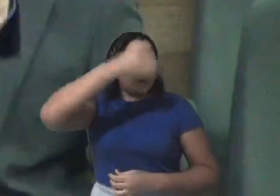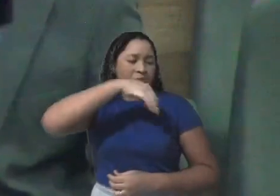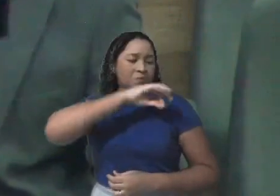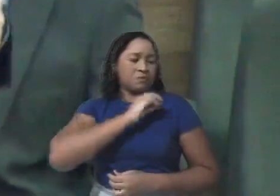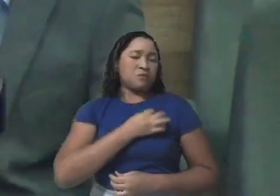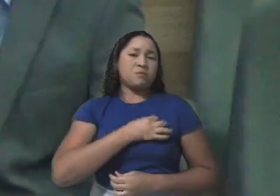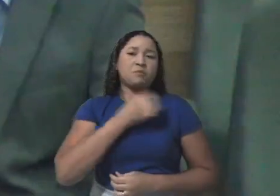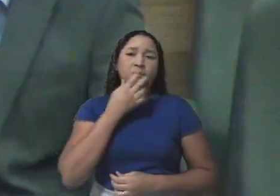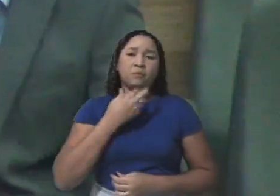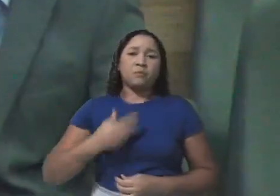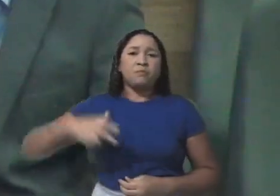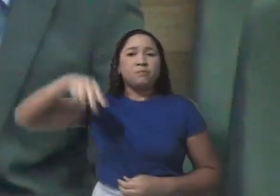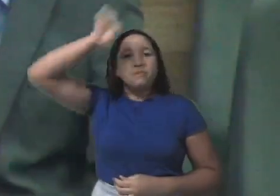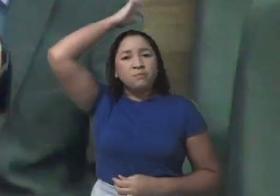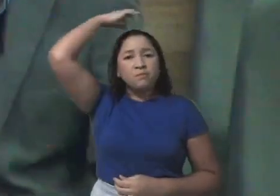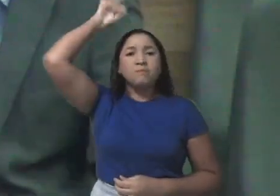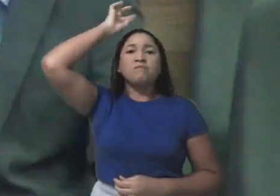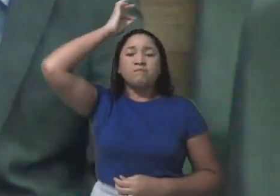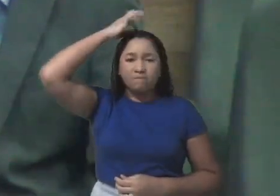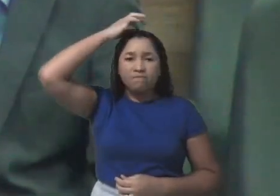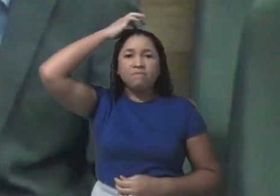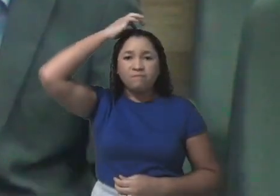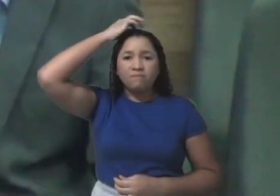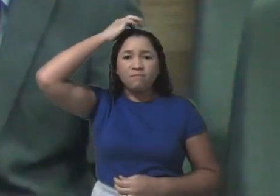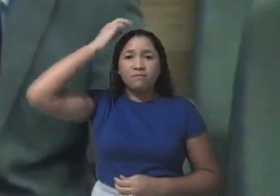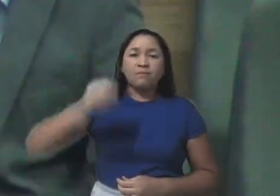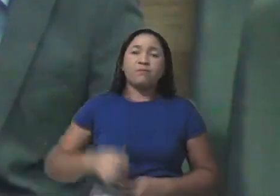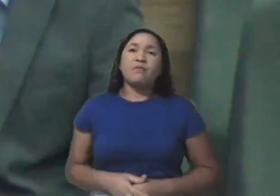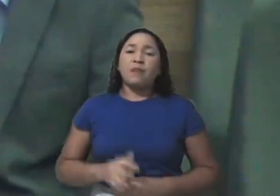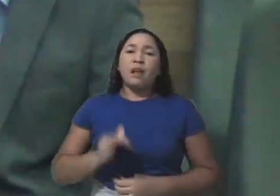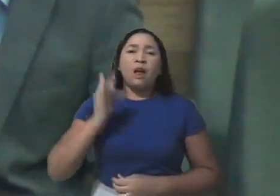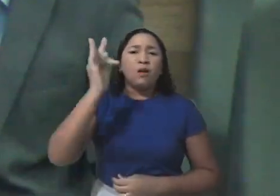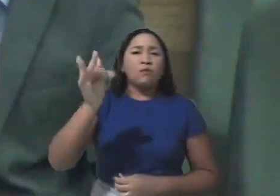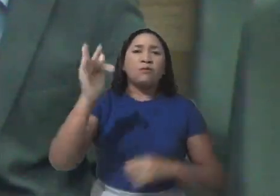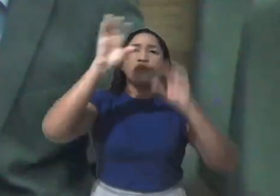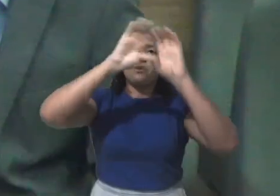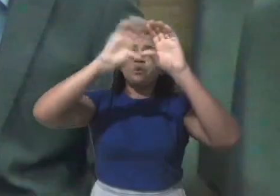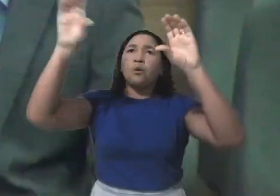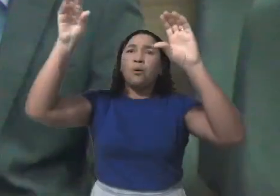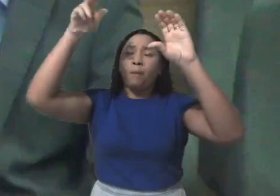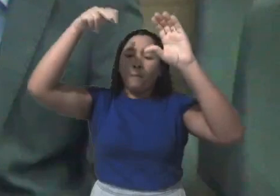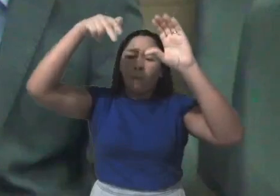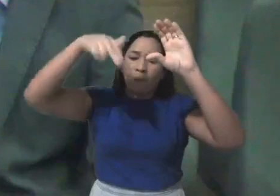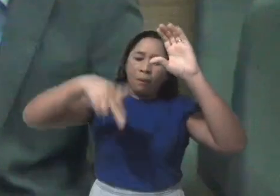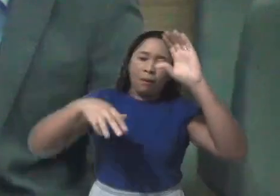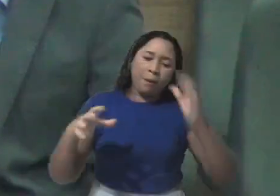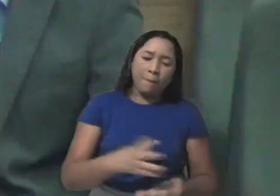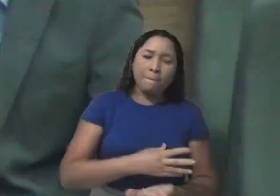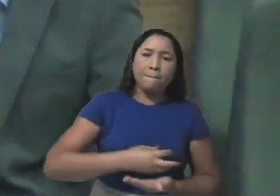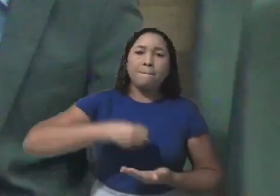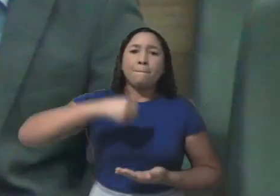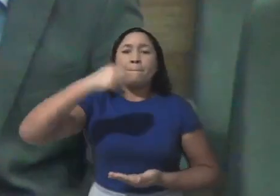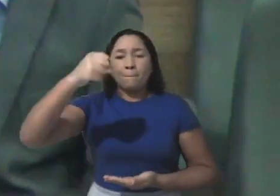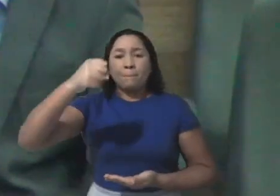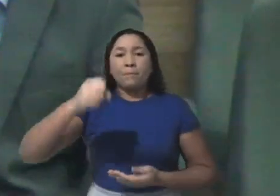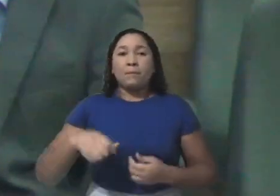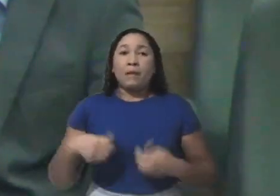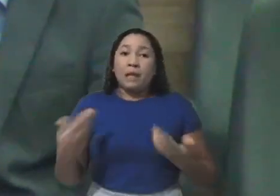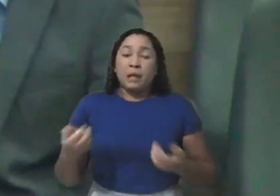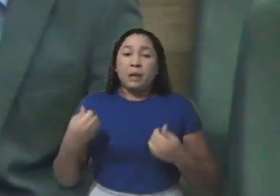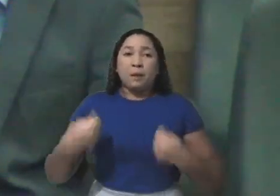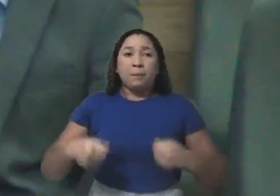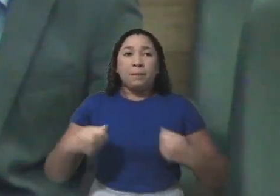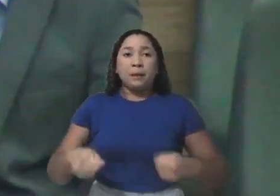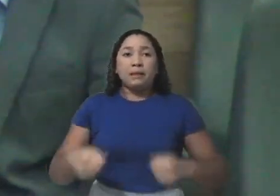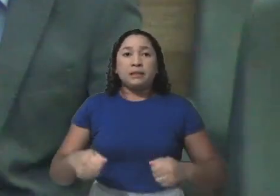Precisamos revisitar, precisamos ensinar novamente ao povo para rebater essas heresias que vieram com